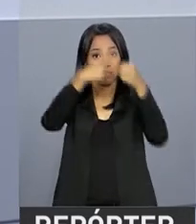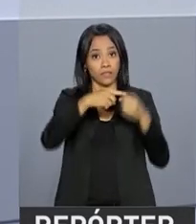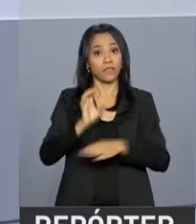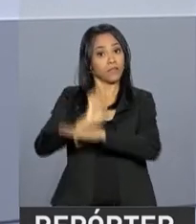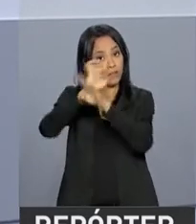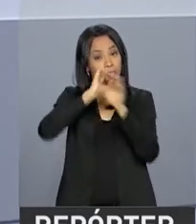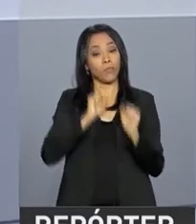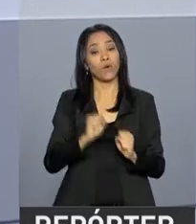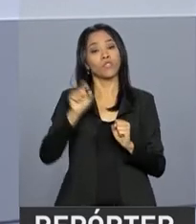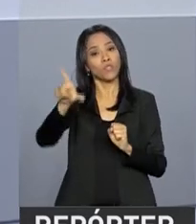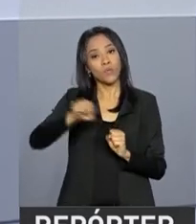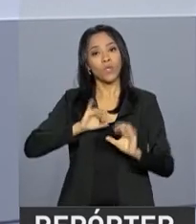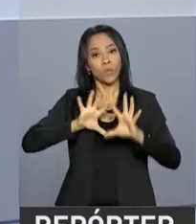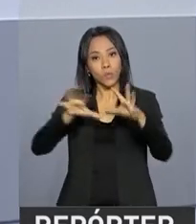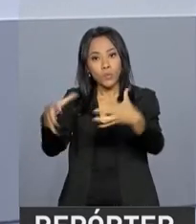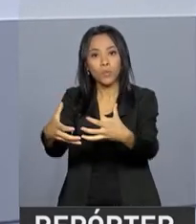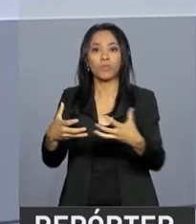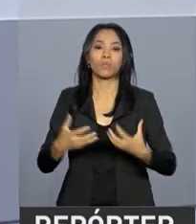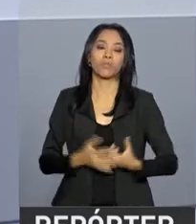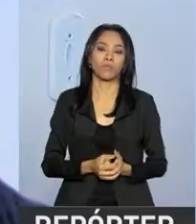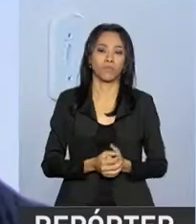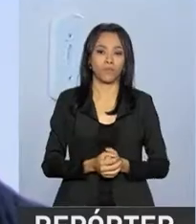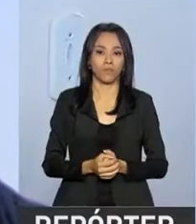de acordo com a necessidade local